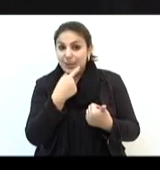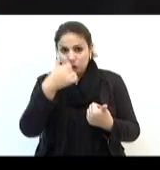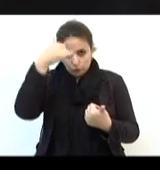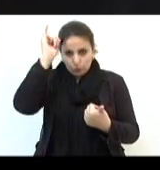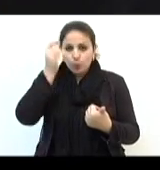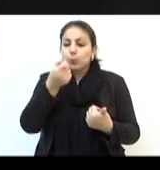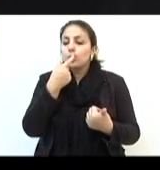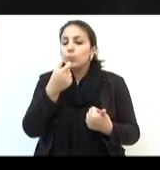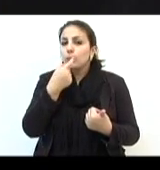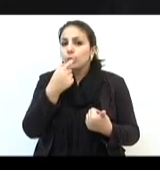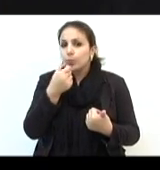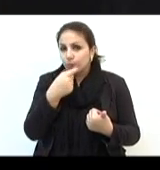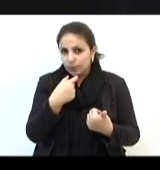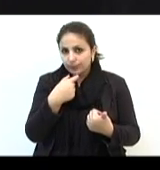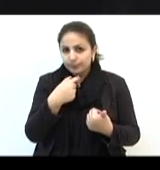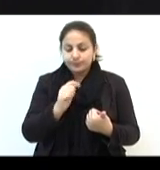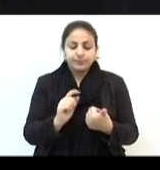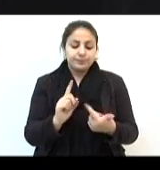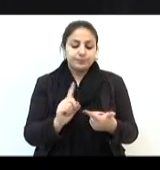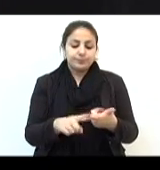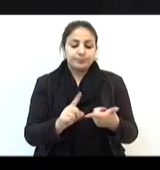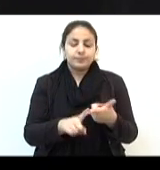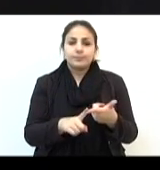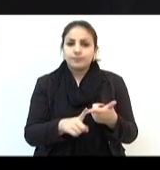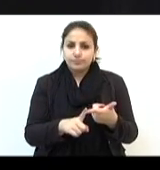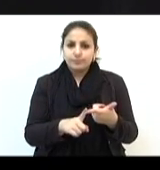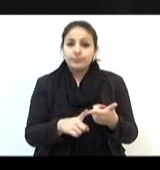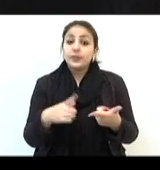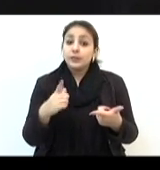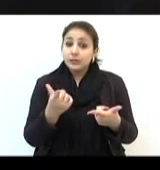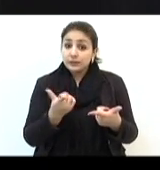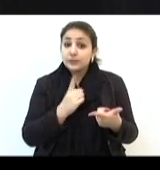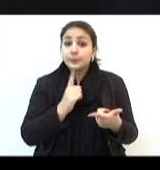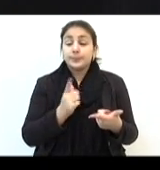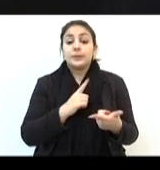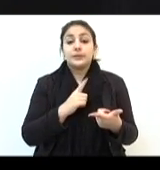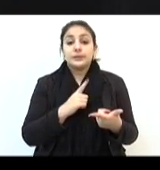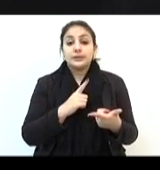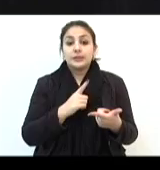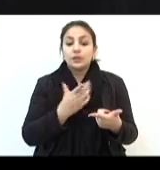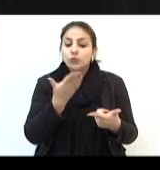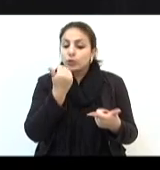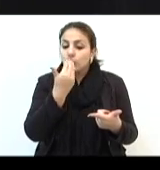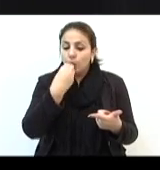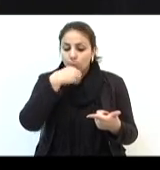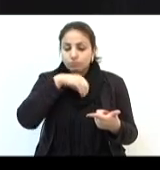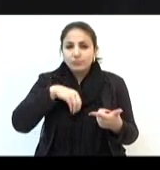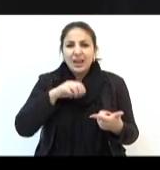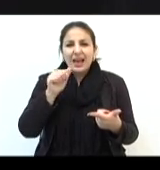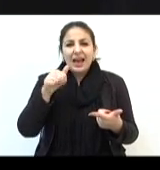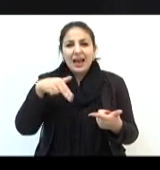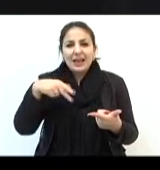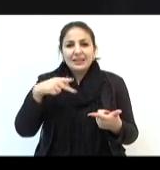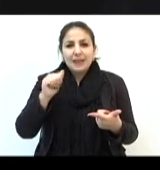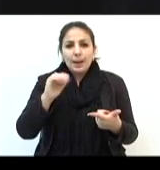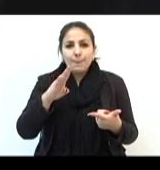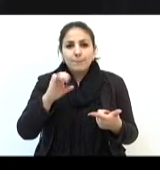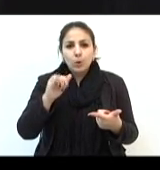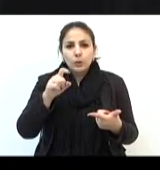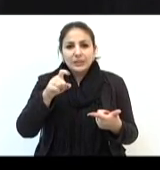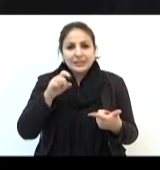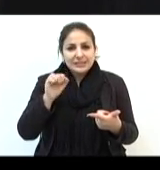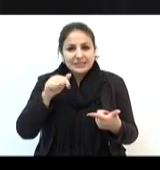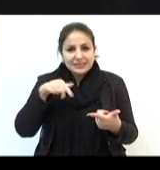remédio, né, o antibiótico que aquele gado tomou. A gente ingere o anabolizante para